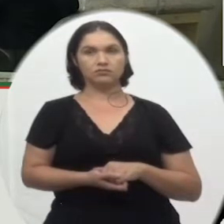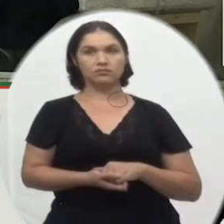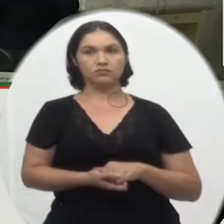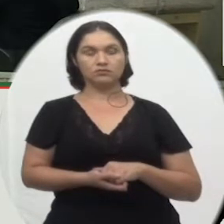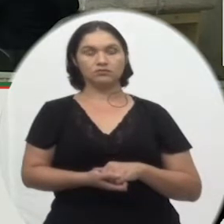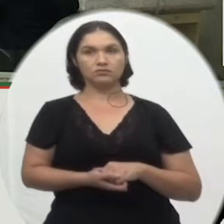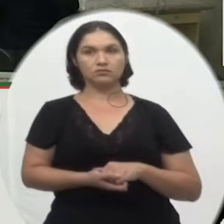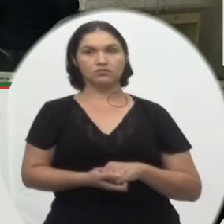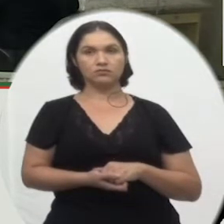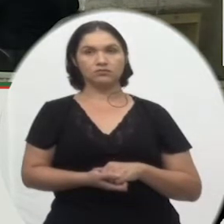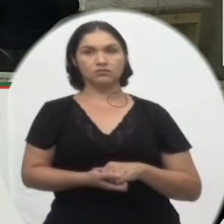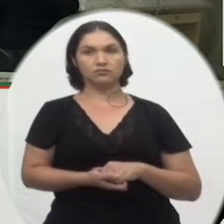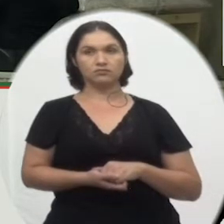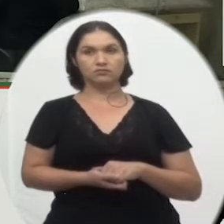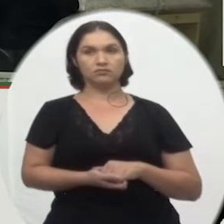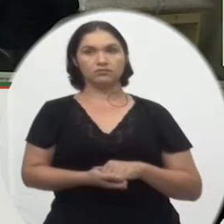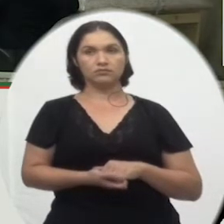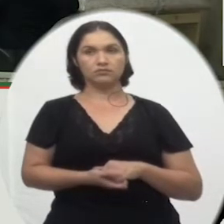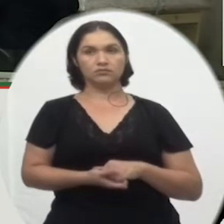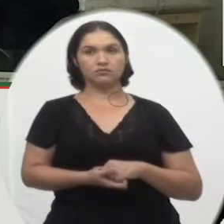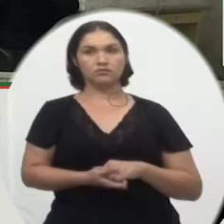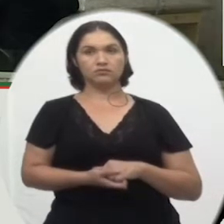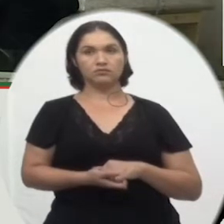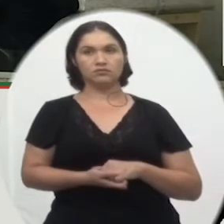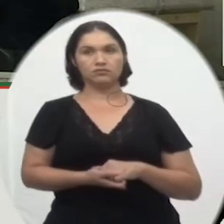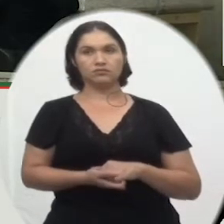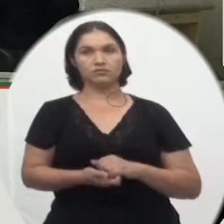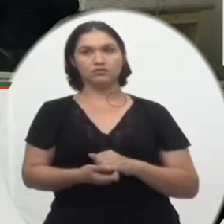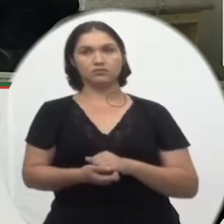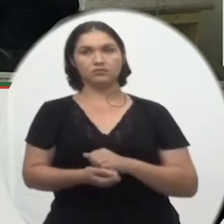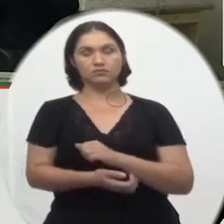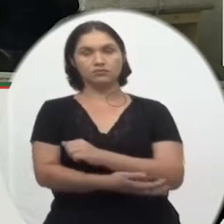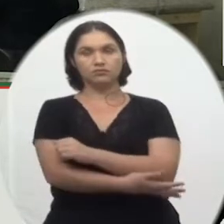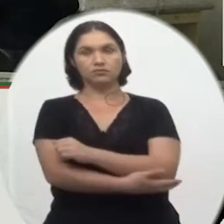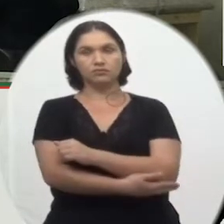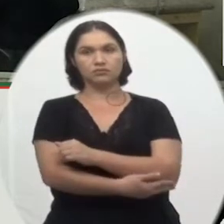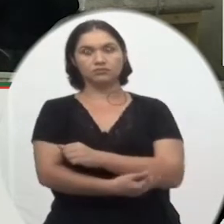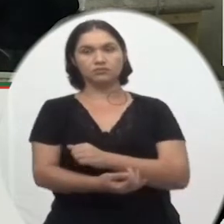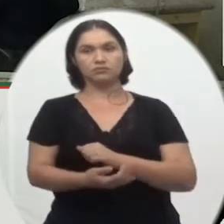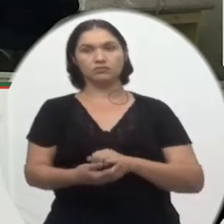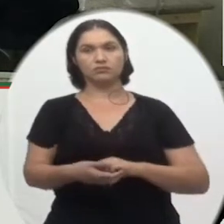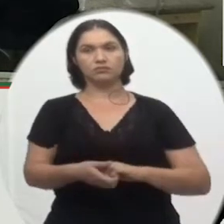É que eu fiquei impressionado com o discurso dele.